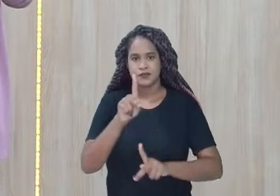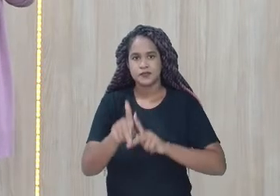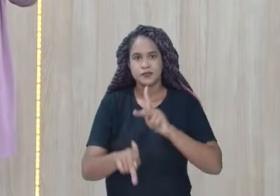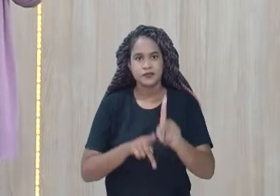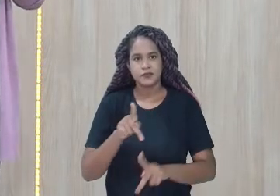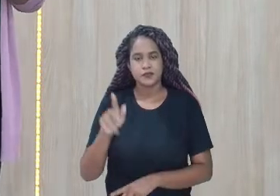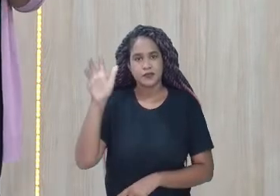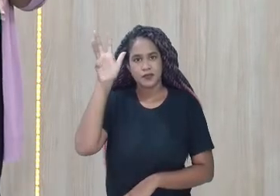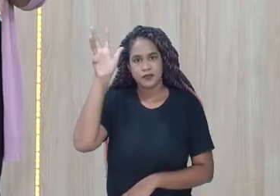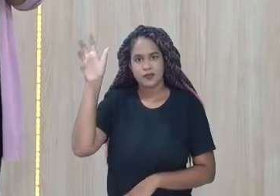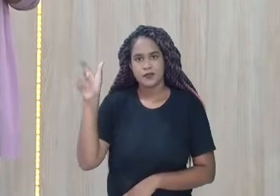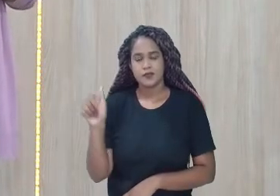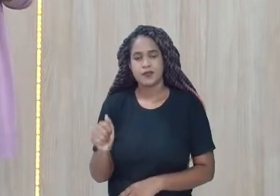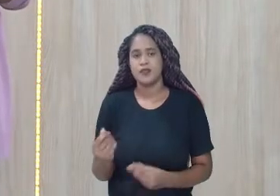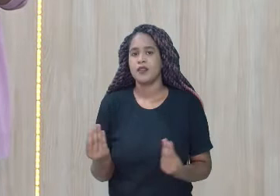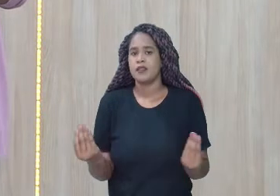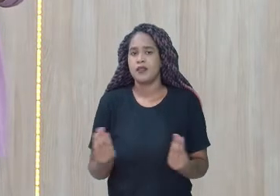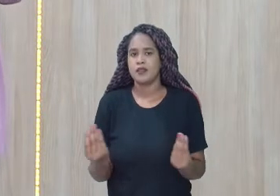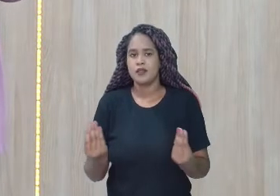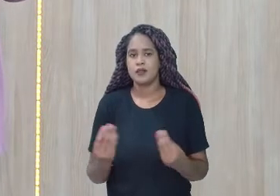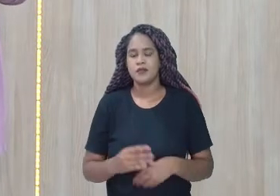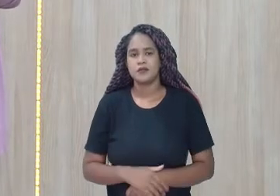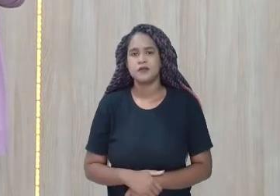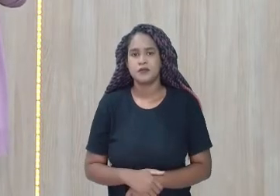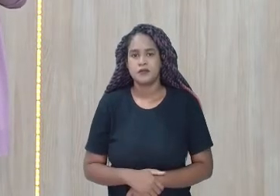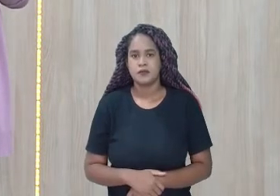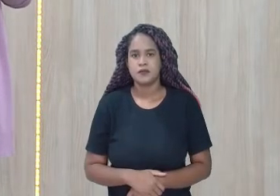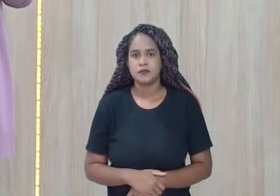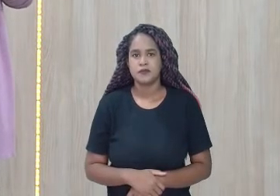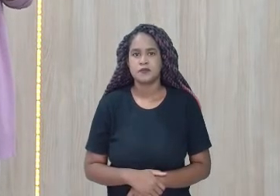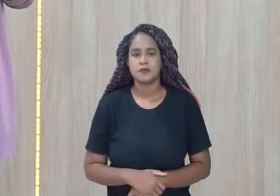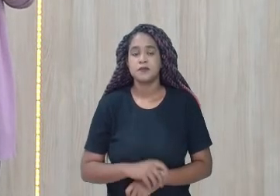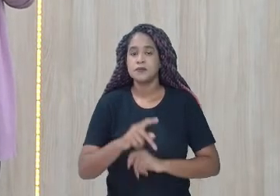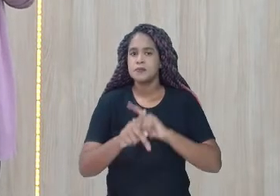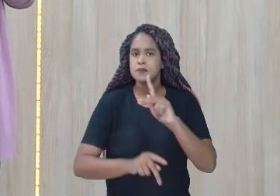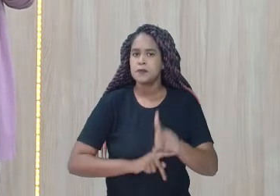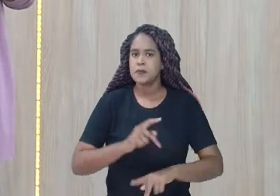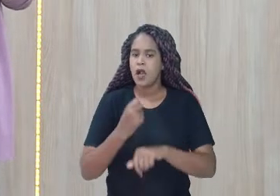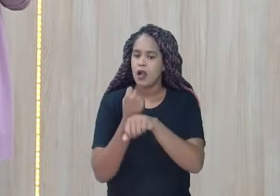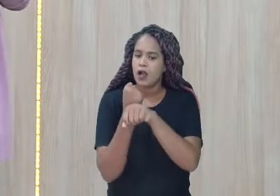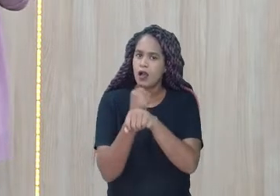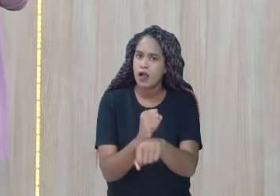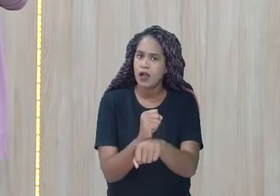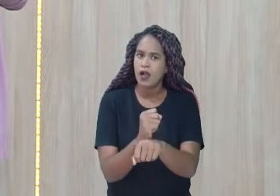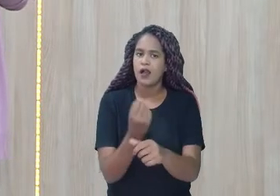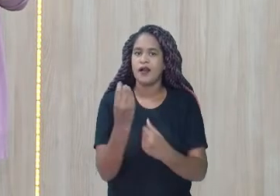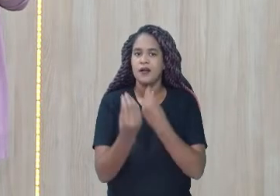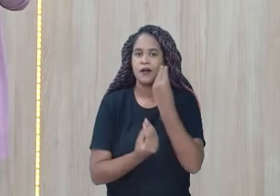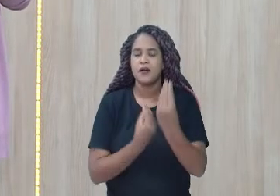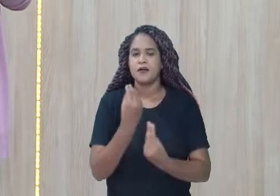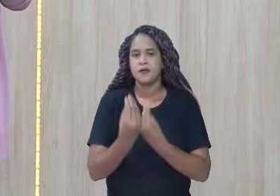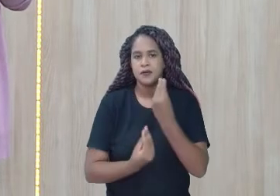africanos foram escravizados e durante muito tempo foram utilizados como